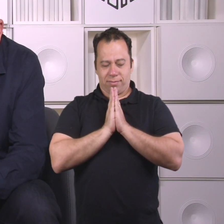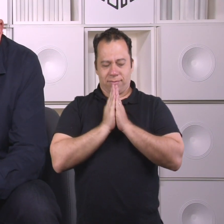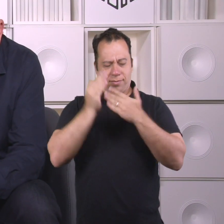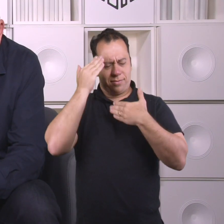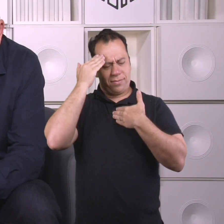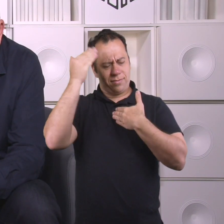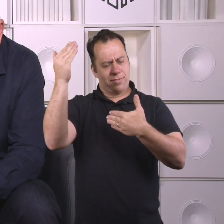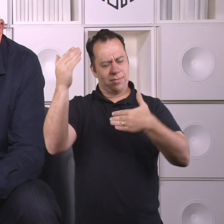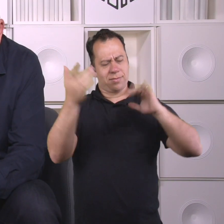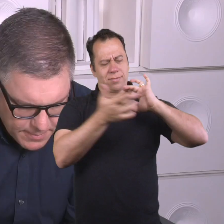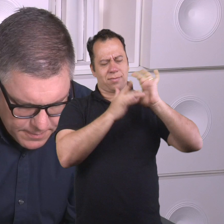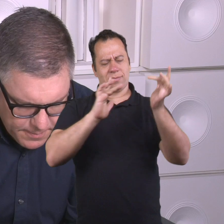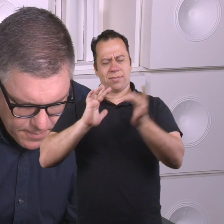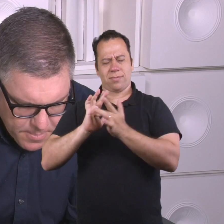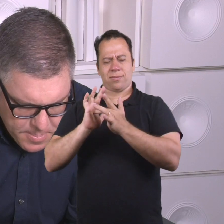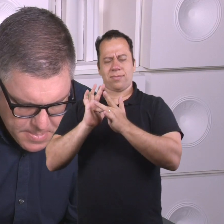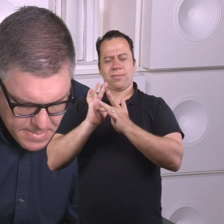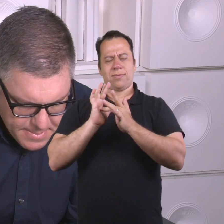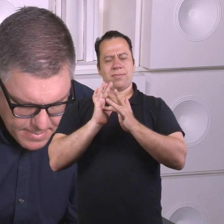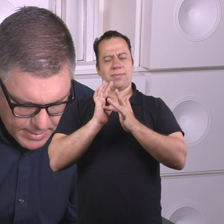Obrigado, Jesus, pela tua